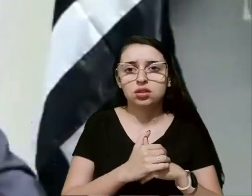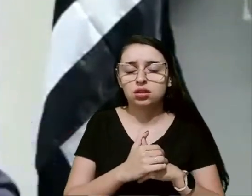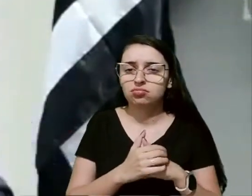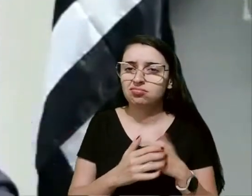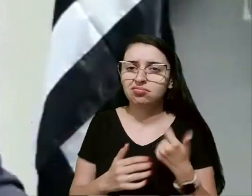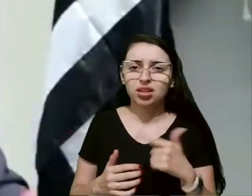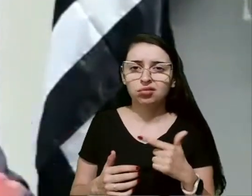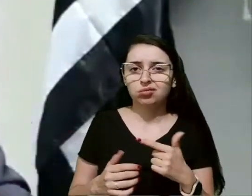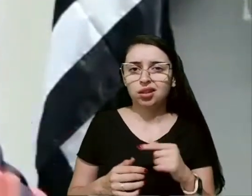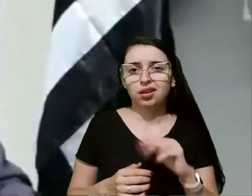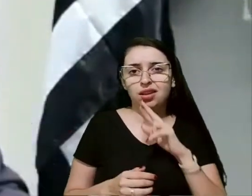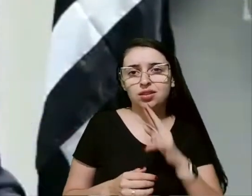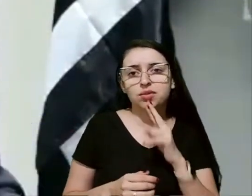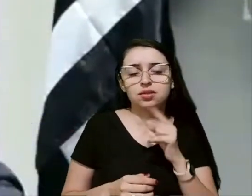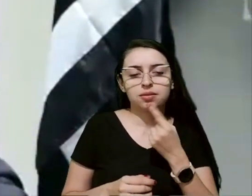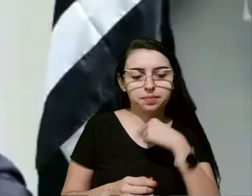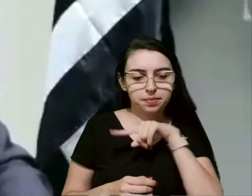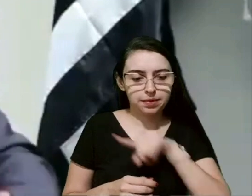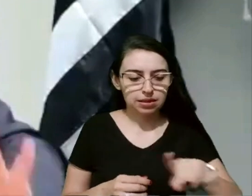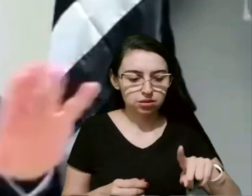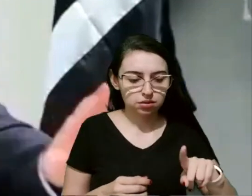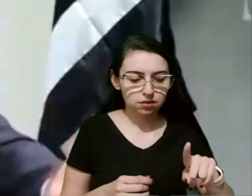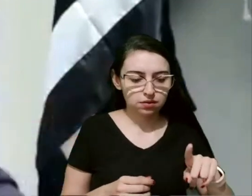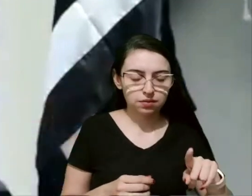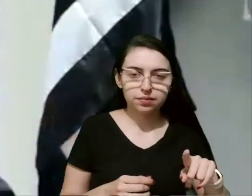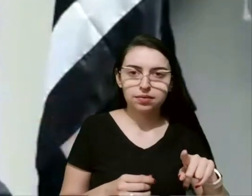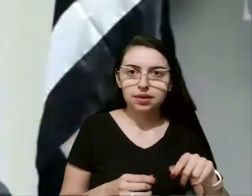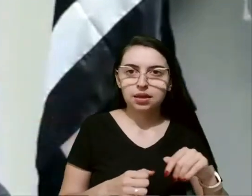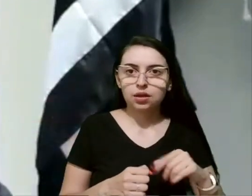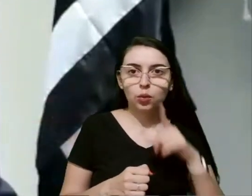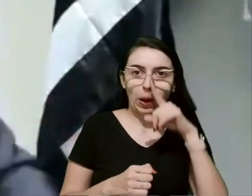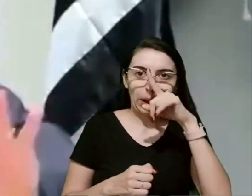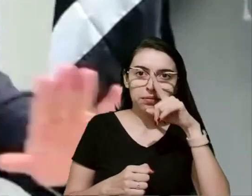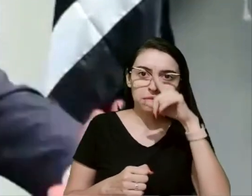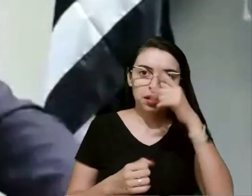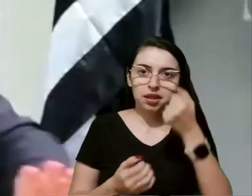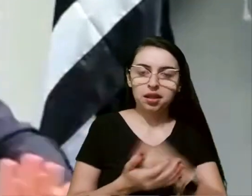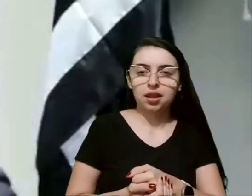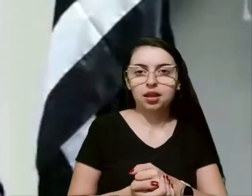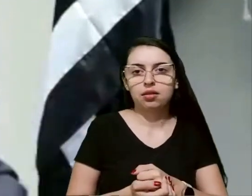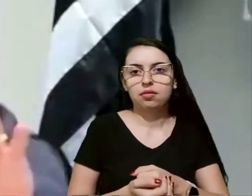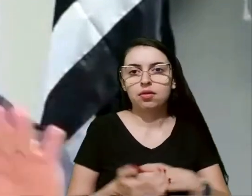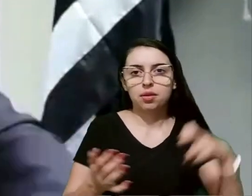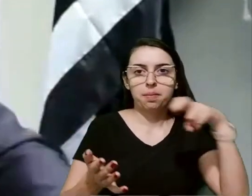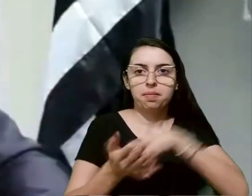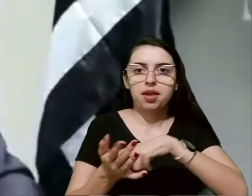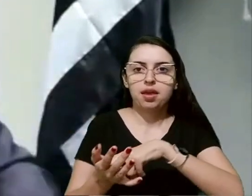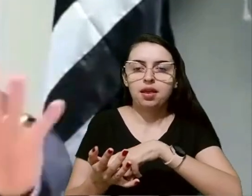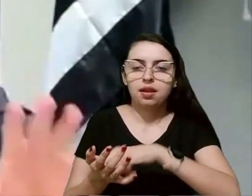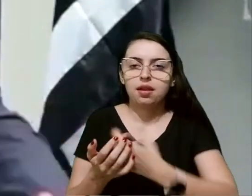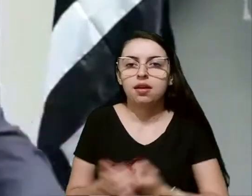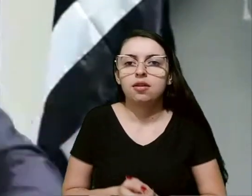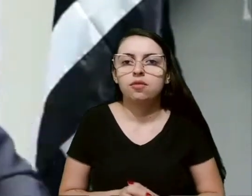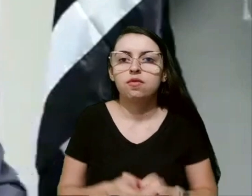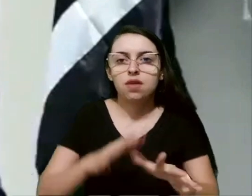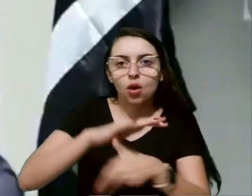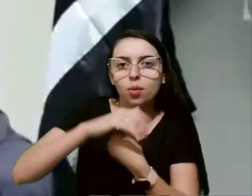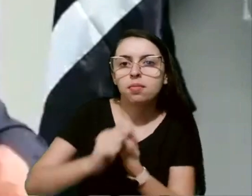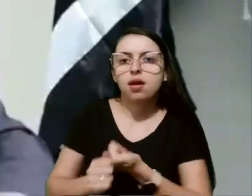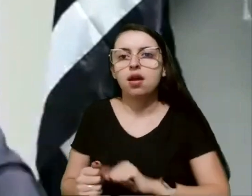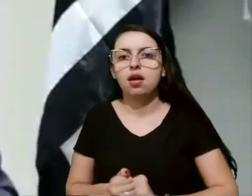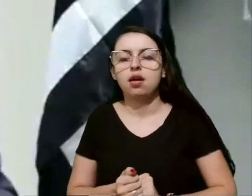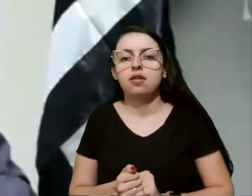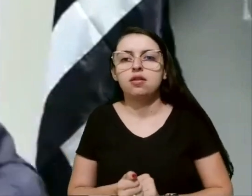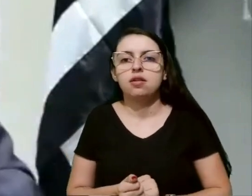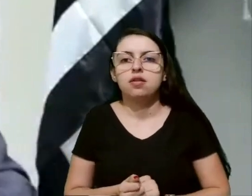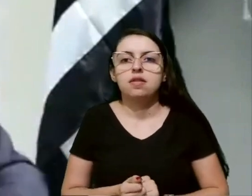é isso aí, o sujeito vai lá, ele toma um risco desproporcional, ele vai praticar um crime, ele vai inadimplir, ele vai dar golpe, ele